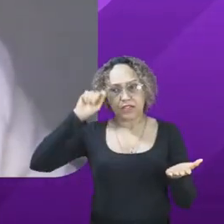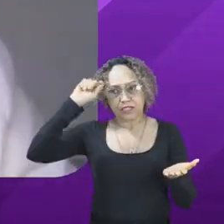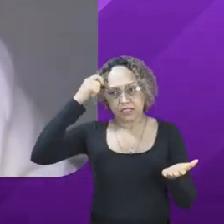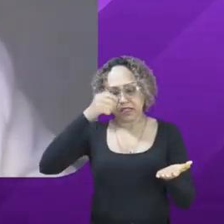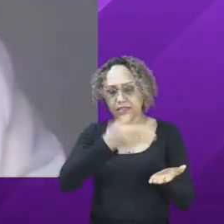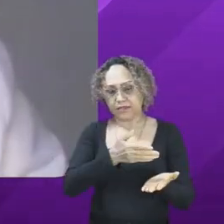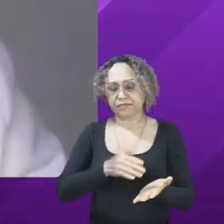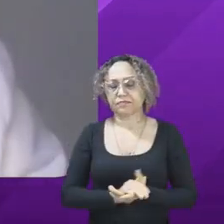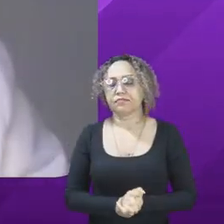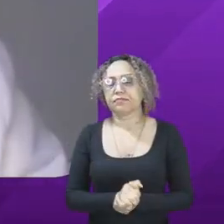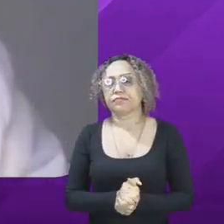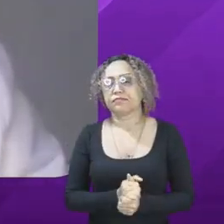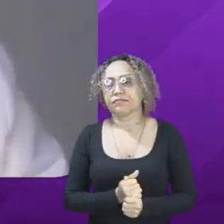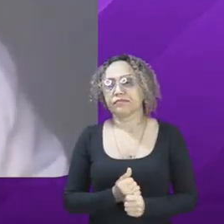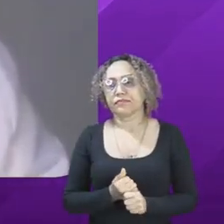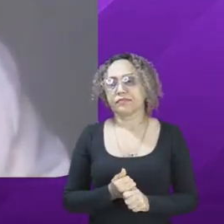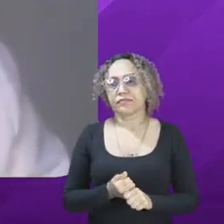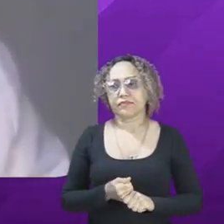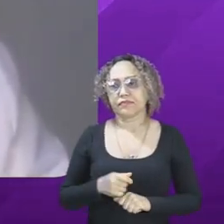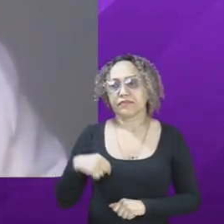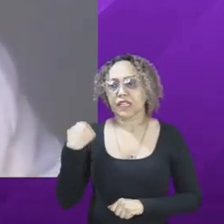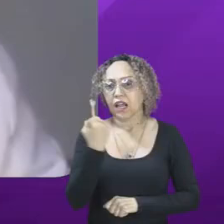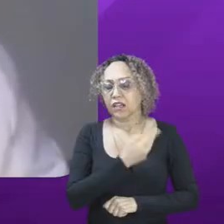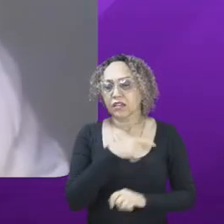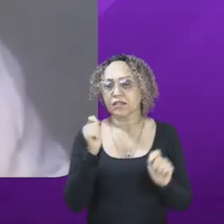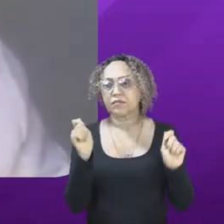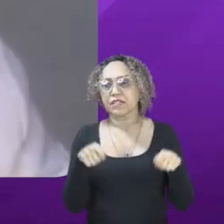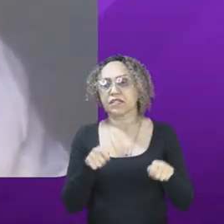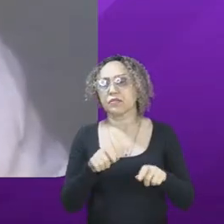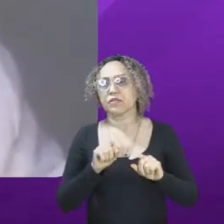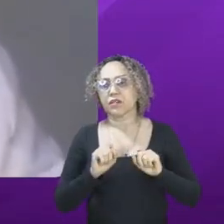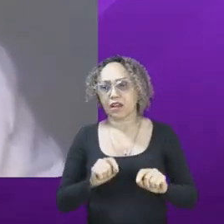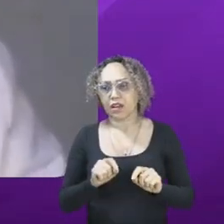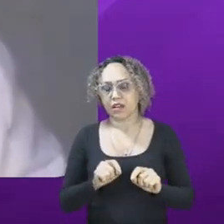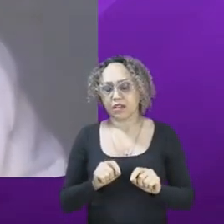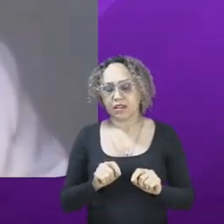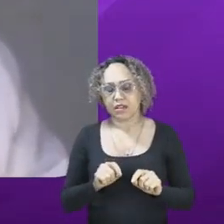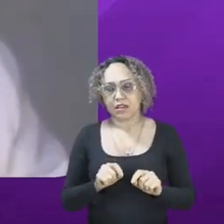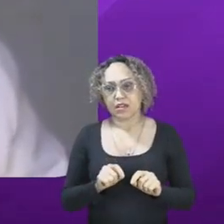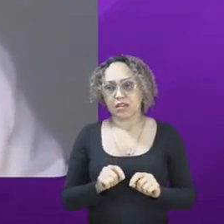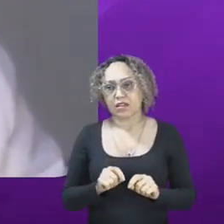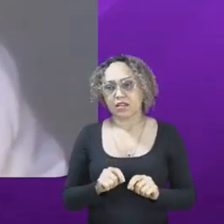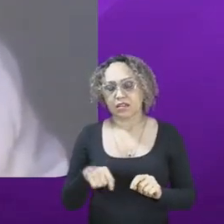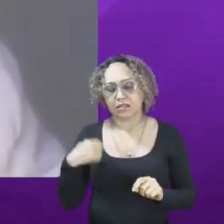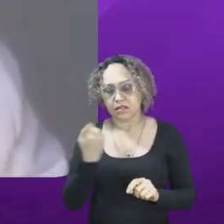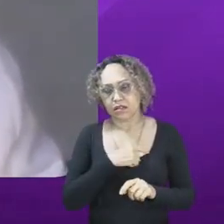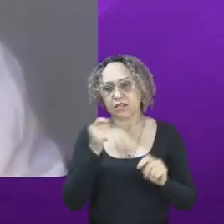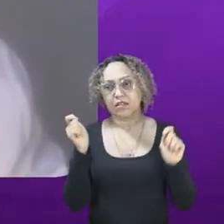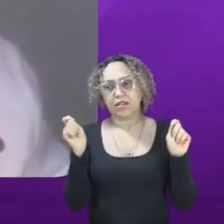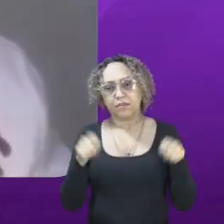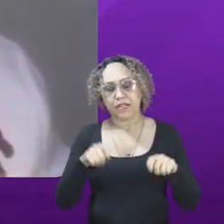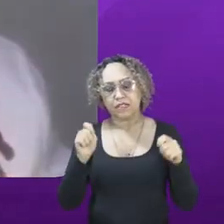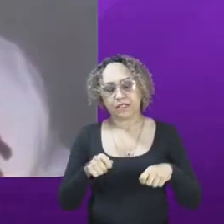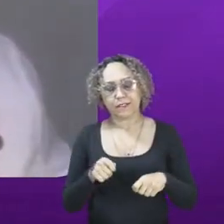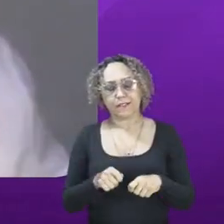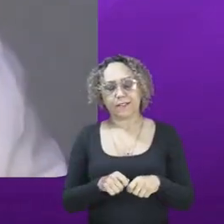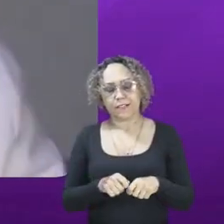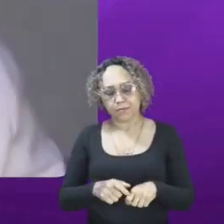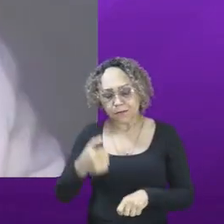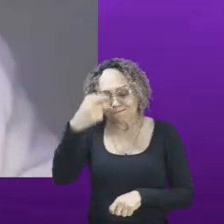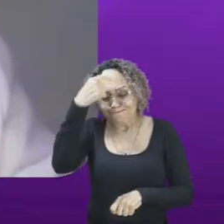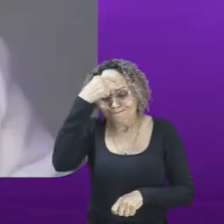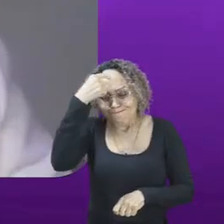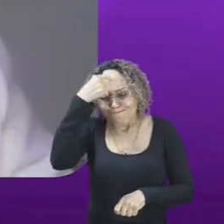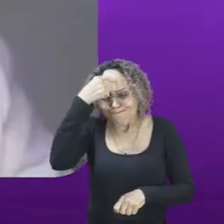né? A gente precisa, então, seguir, né, para encerrar, a gente precisa, então, seguir com essa profunda